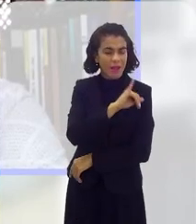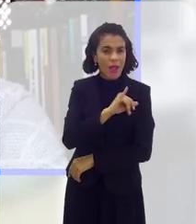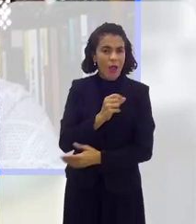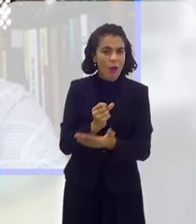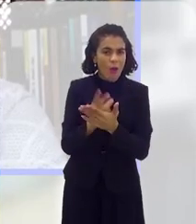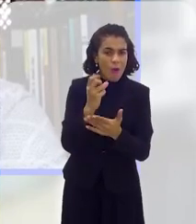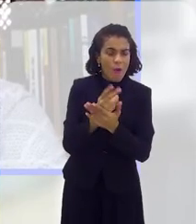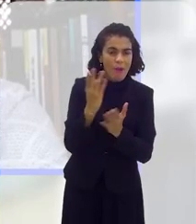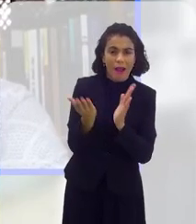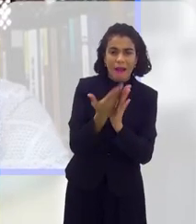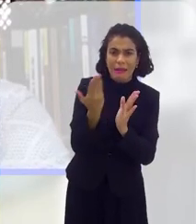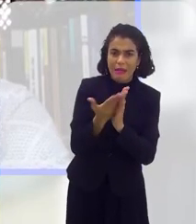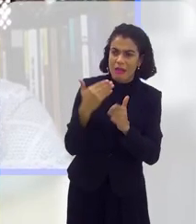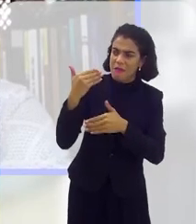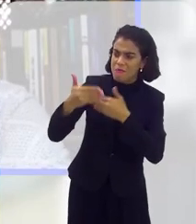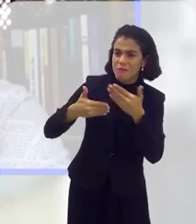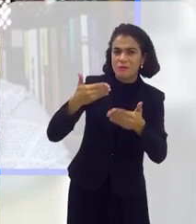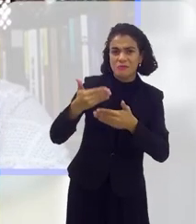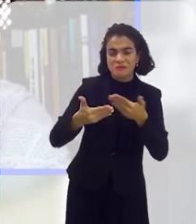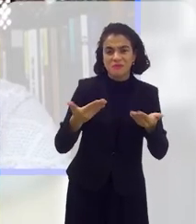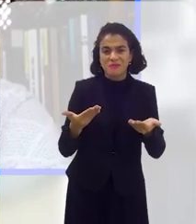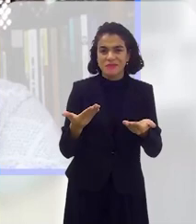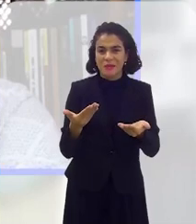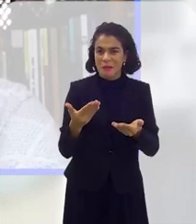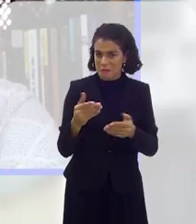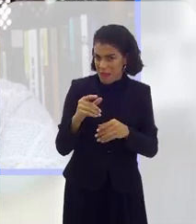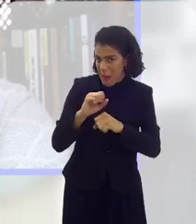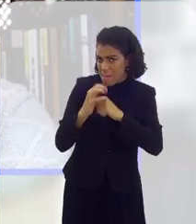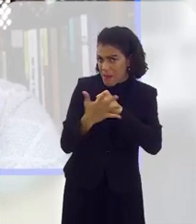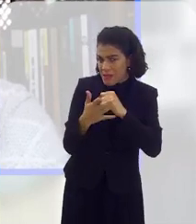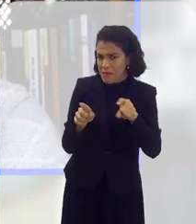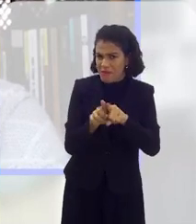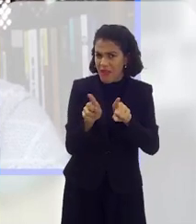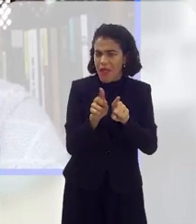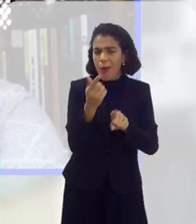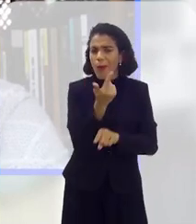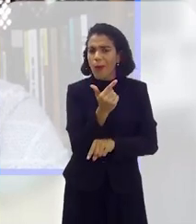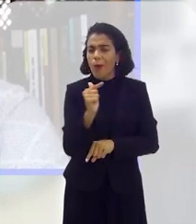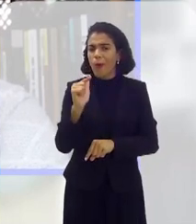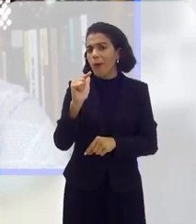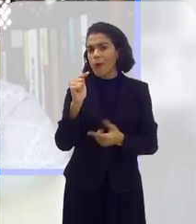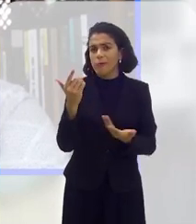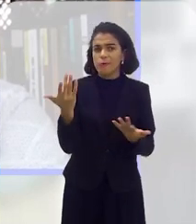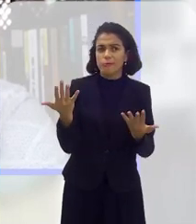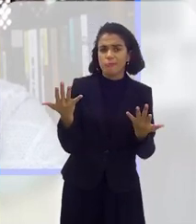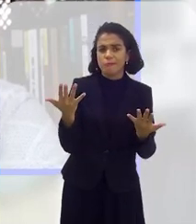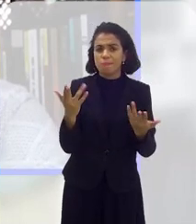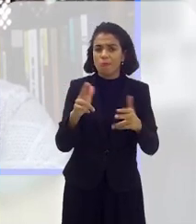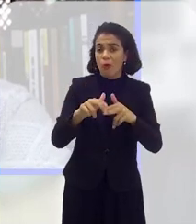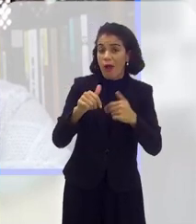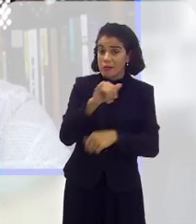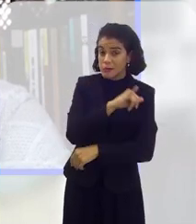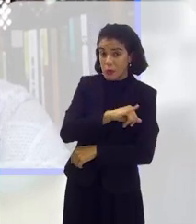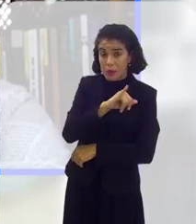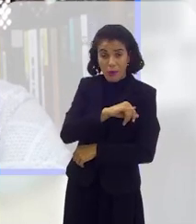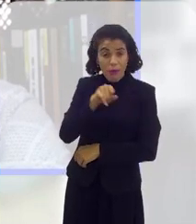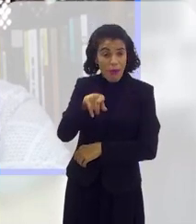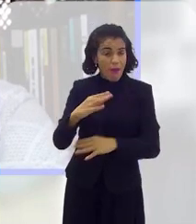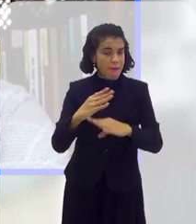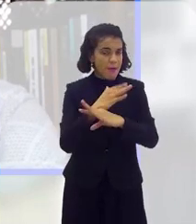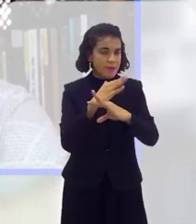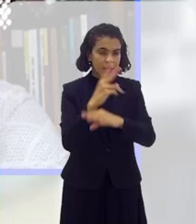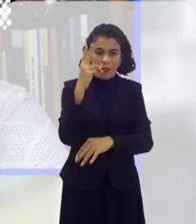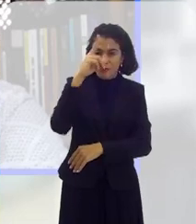comprar mais livros, né, a vir comprando mais livros? Além da pandemia, você acha que talvez pelo fato do Rio de Janeiro ser uma